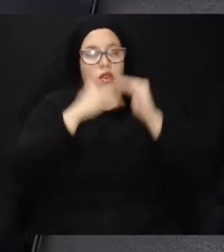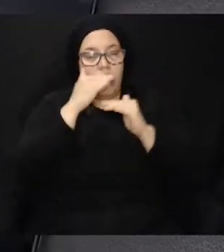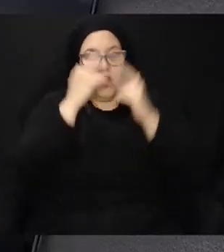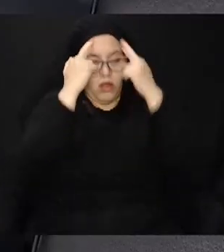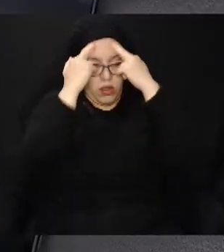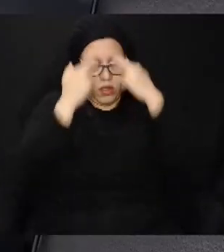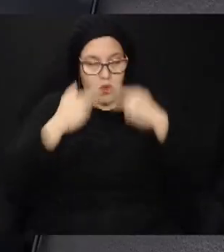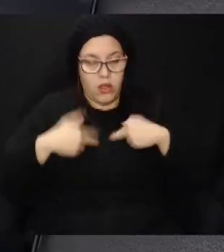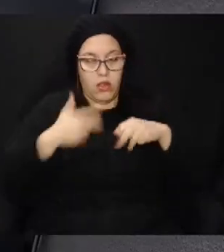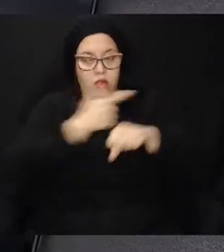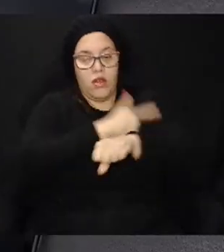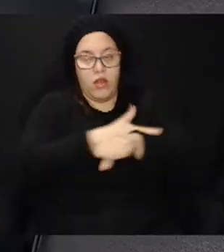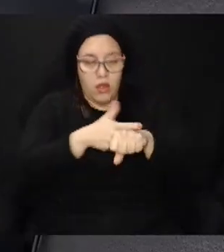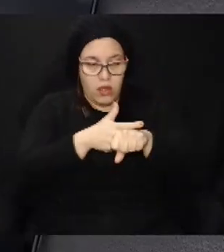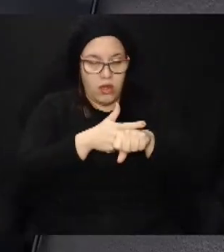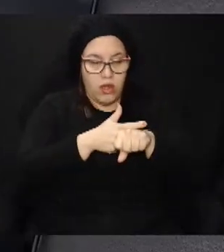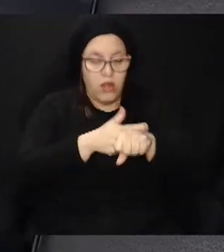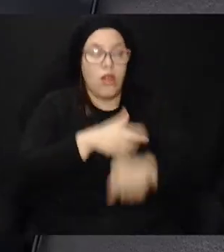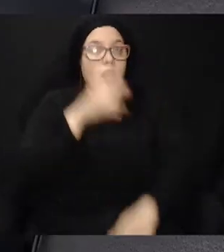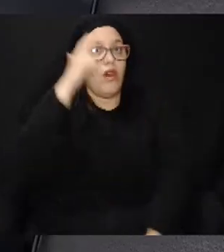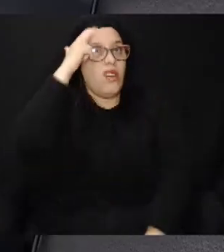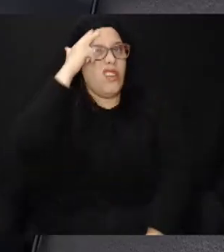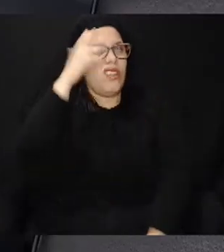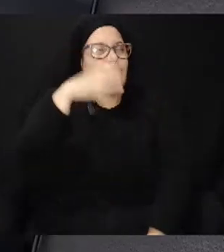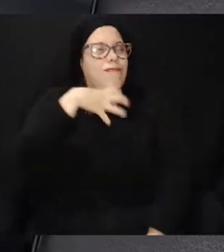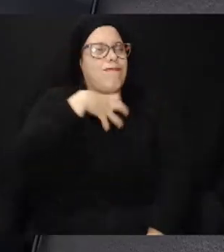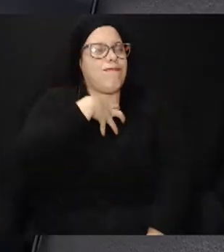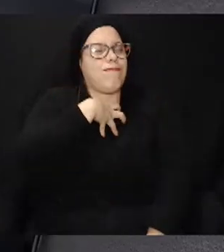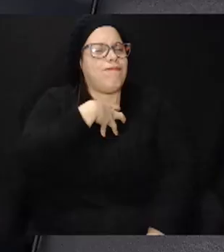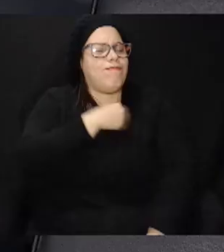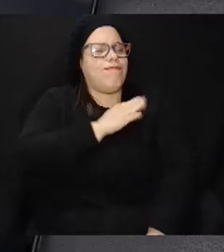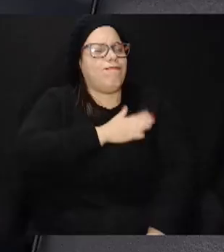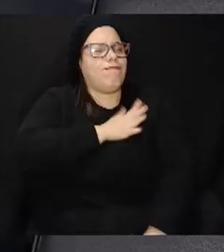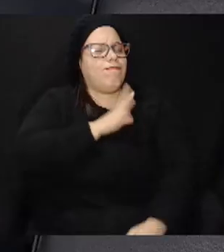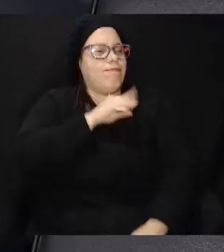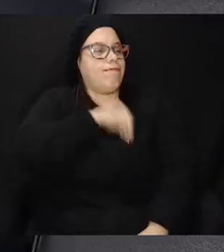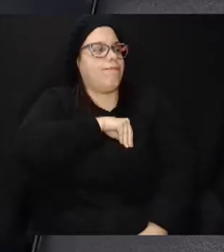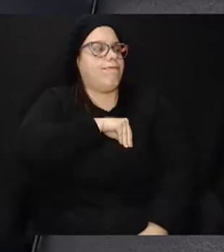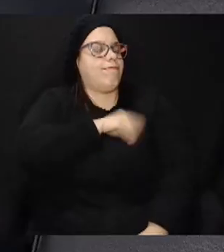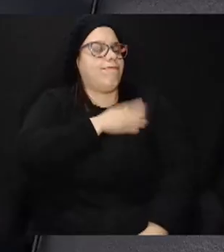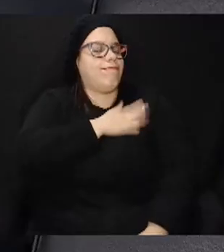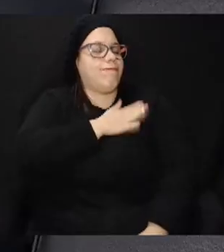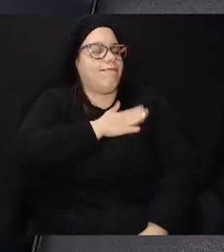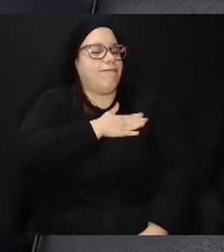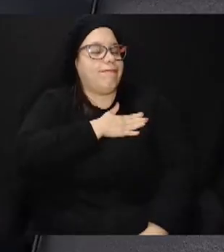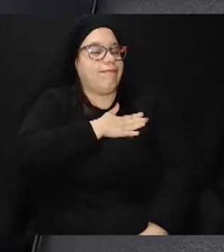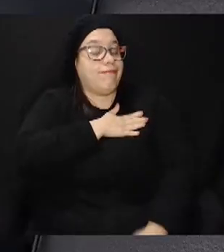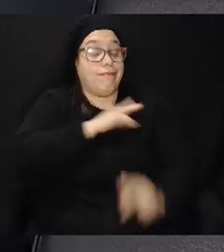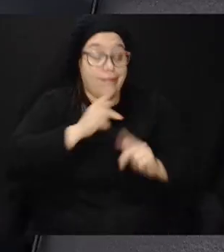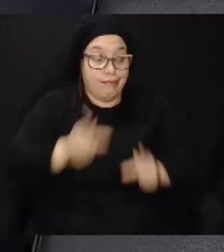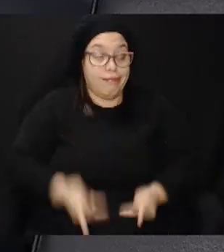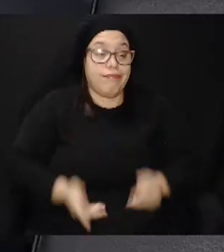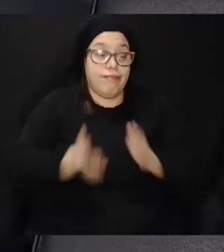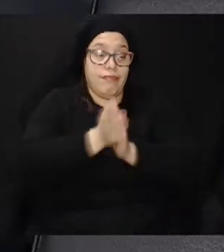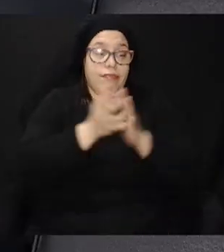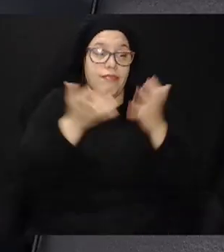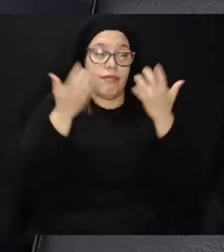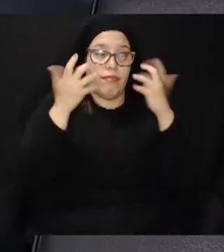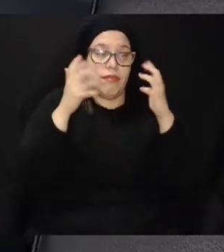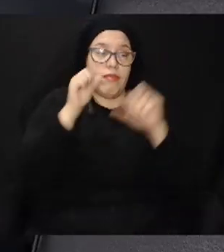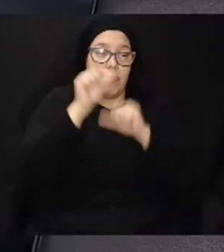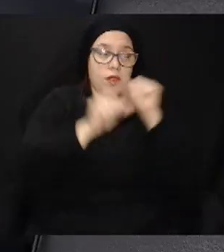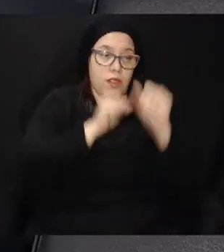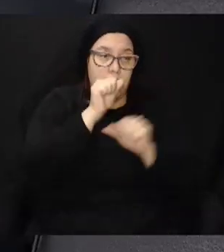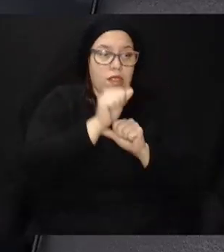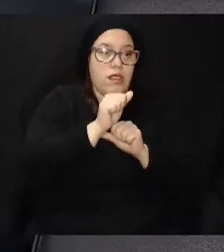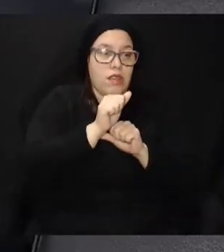tudo aquilo que nós sonhamos, que está guardado dentro do coração da maioria dos seres humanos. Então quero parabenizar, transformamos o